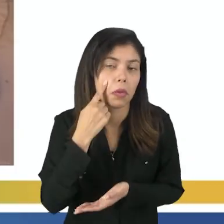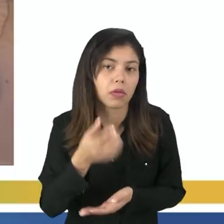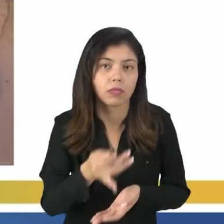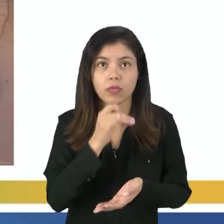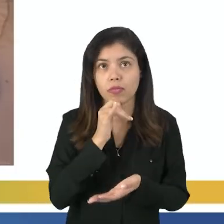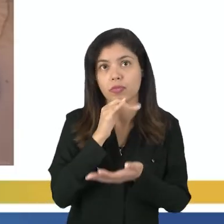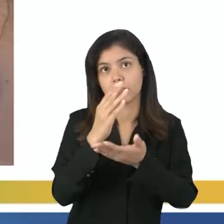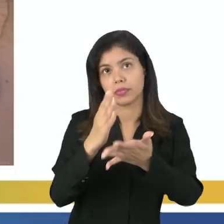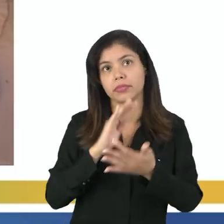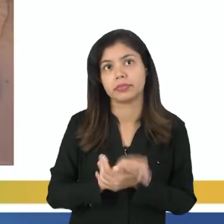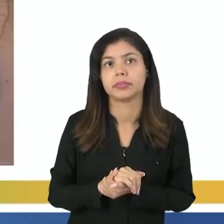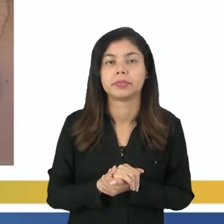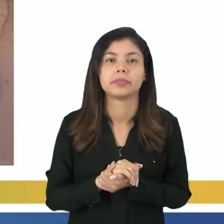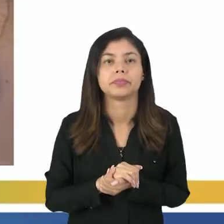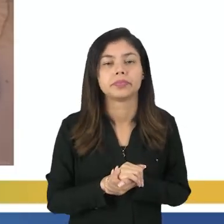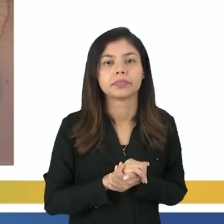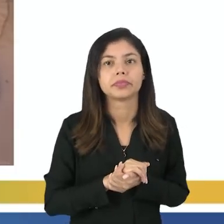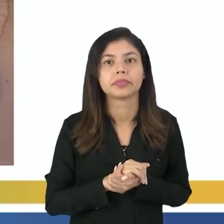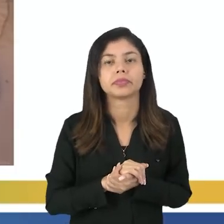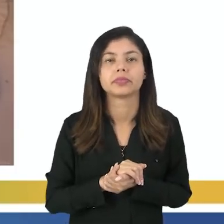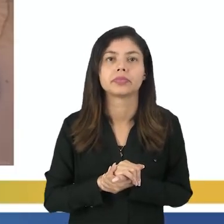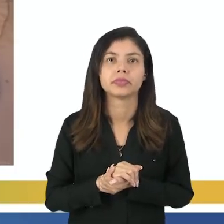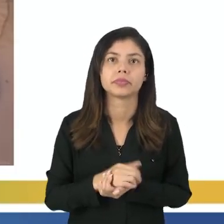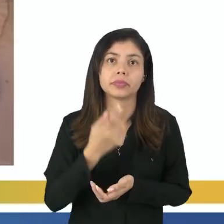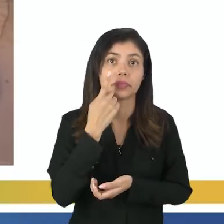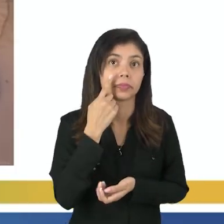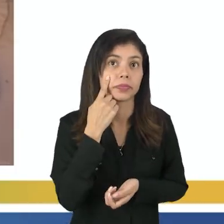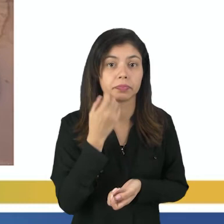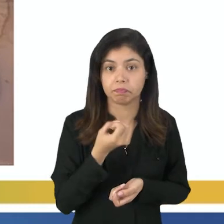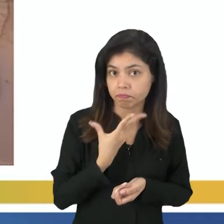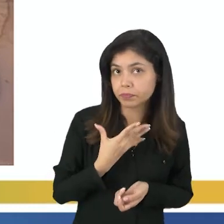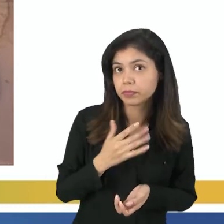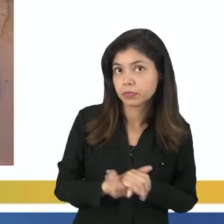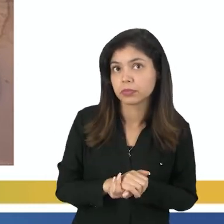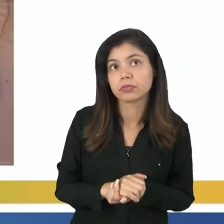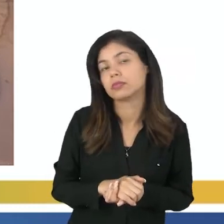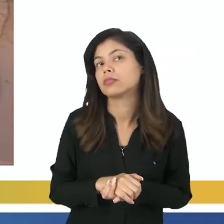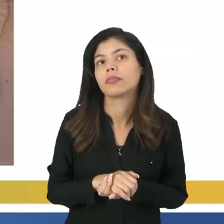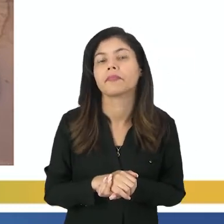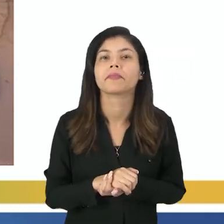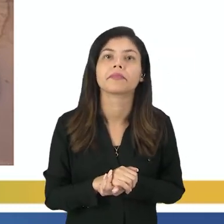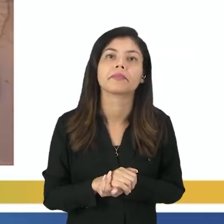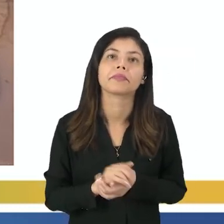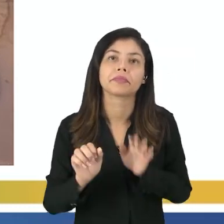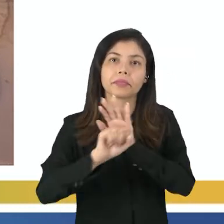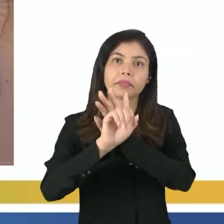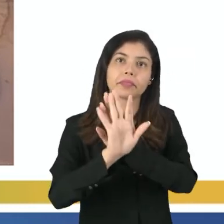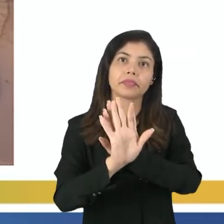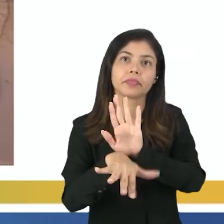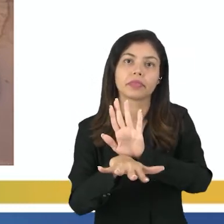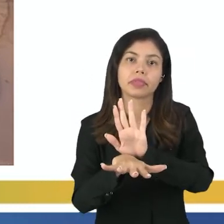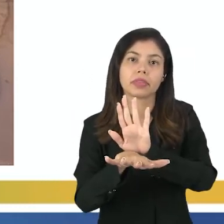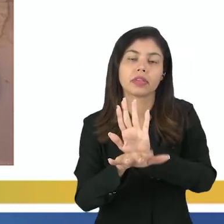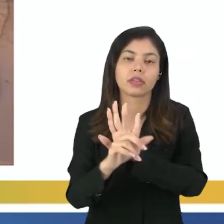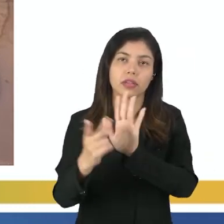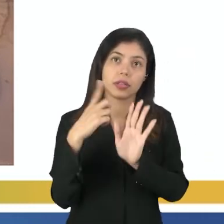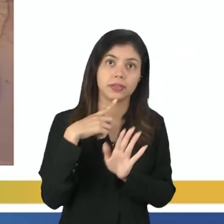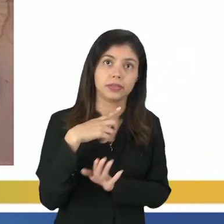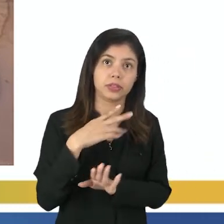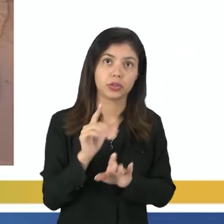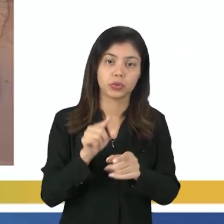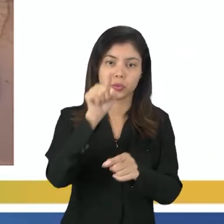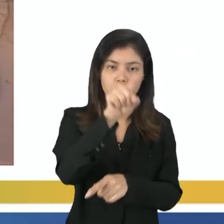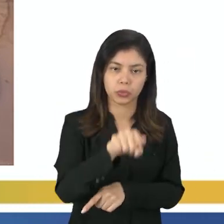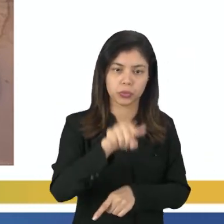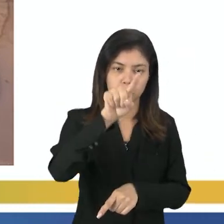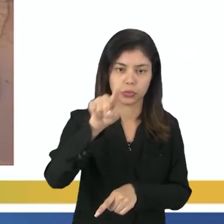um exemplo de penumbra. Então ali dá para ver bem ali a umbra e a penumbra, ou então a sombra e a penumbra. Então ali no